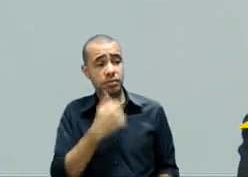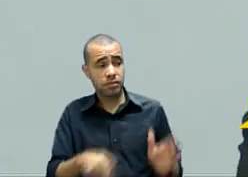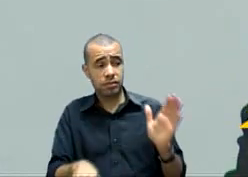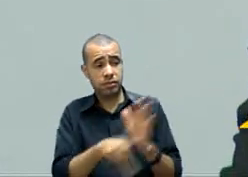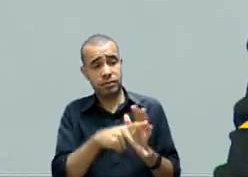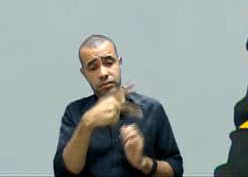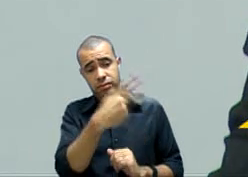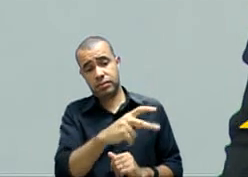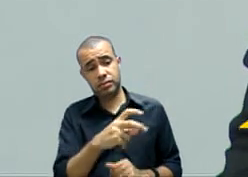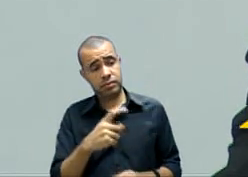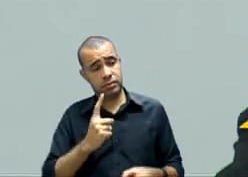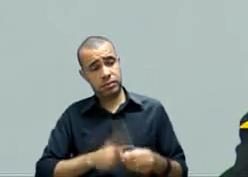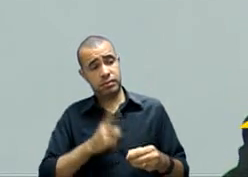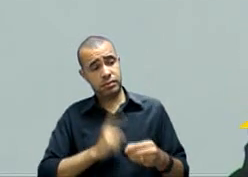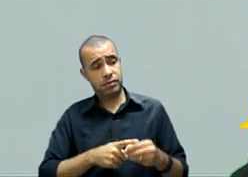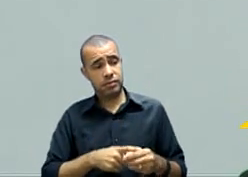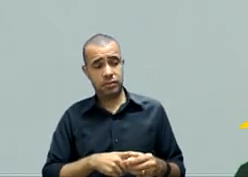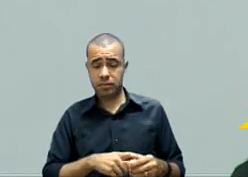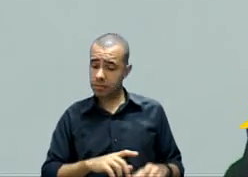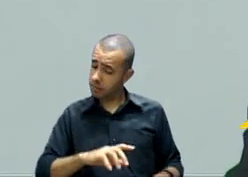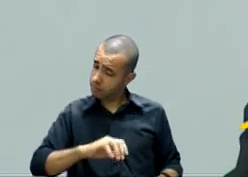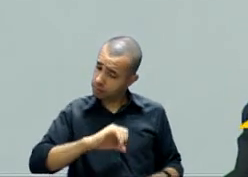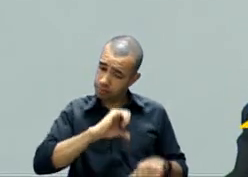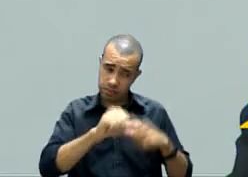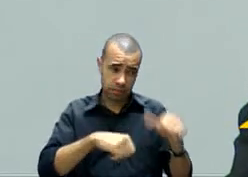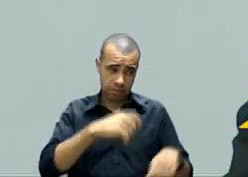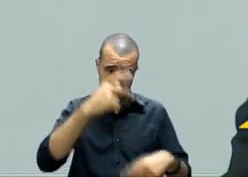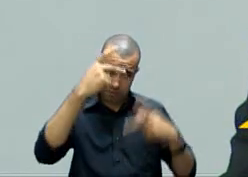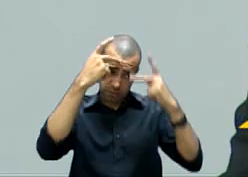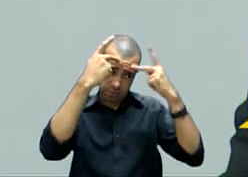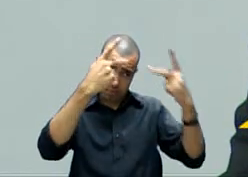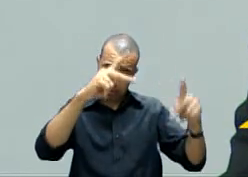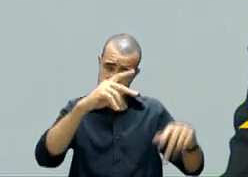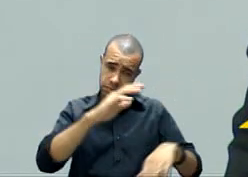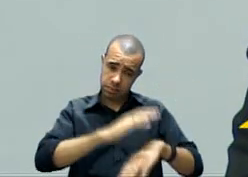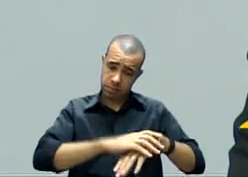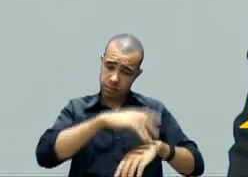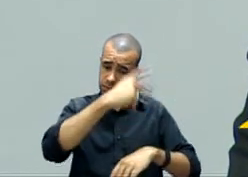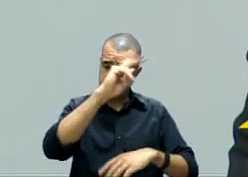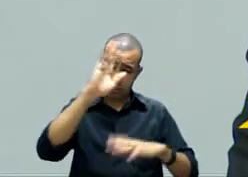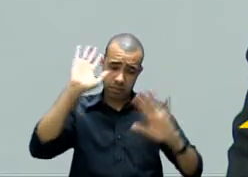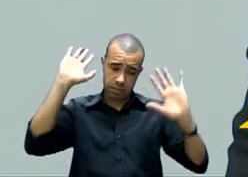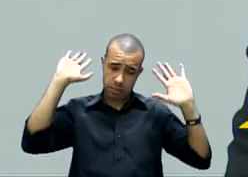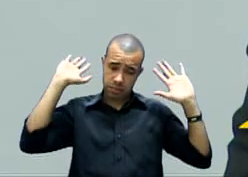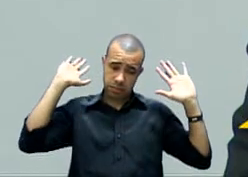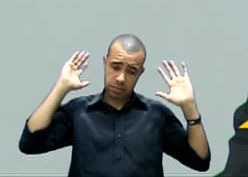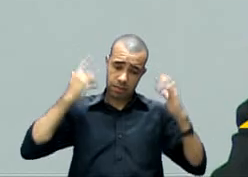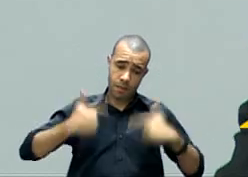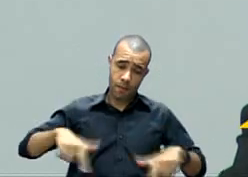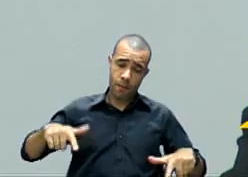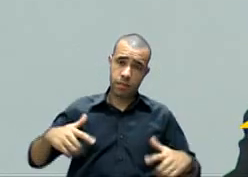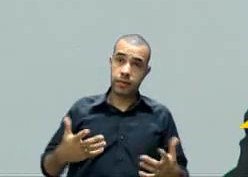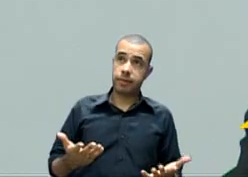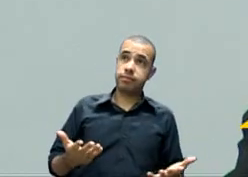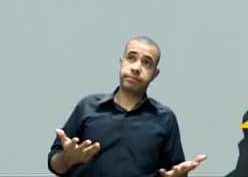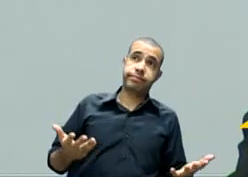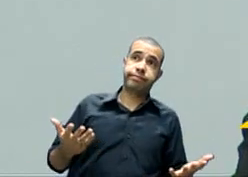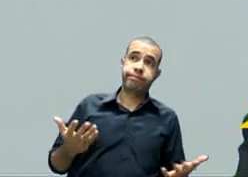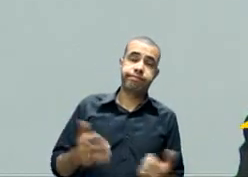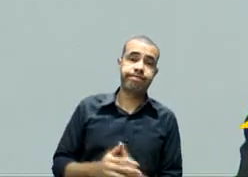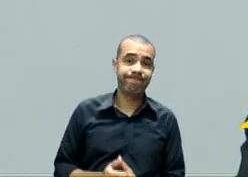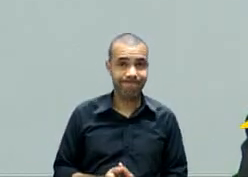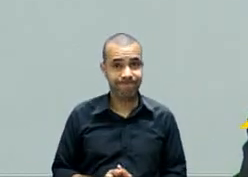aí. É, dá o seu jeito aí. Então, eu sempre contestava esse tipo